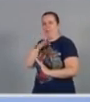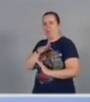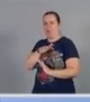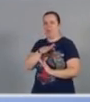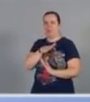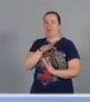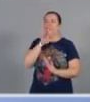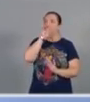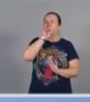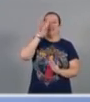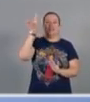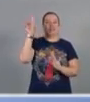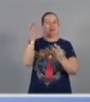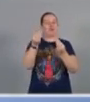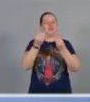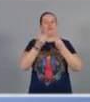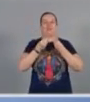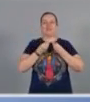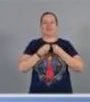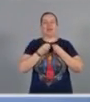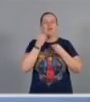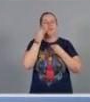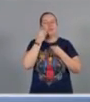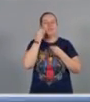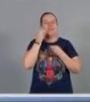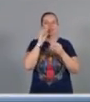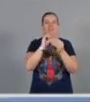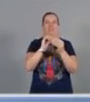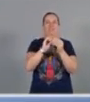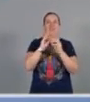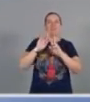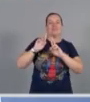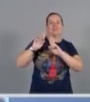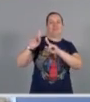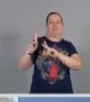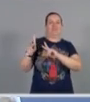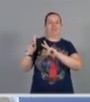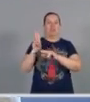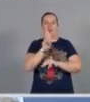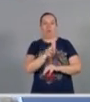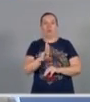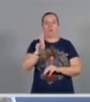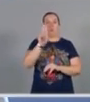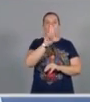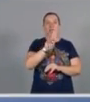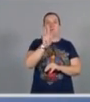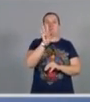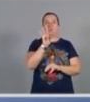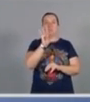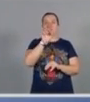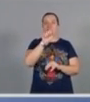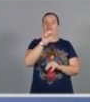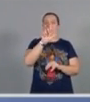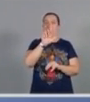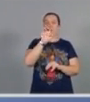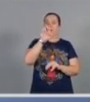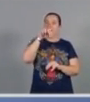e Deus nos dá a chance de fazer diferente e os aros talentos em prol